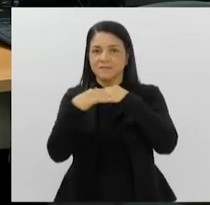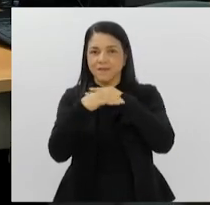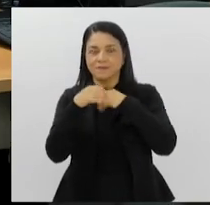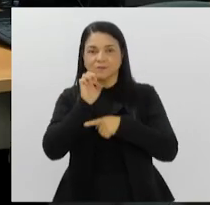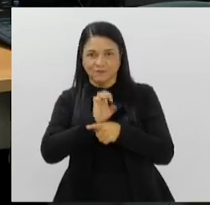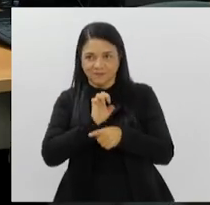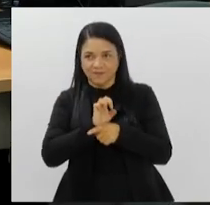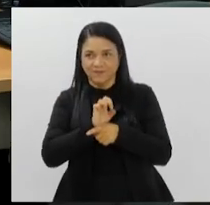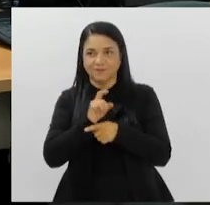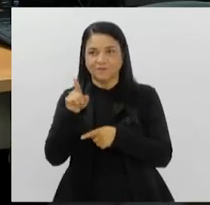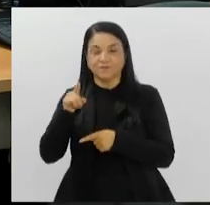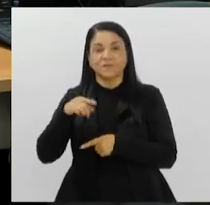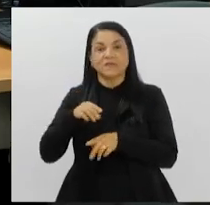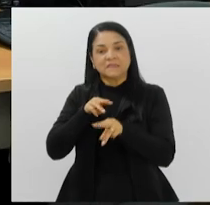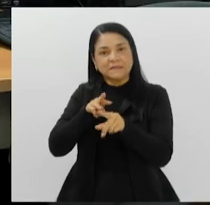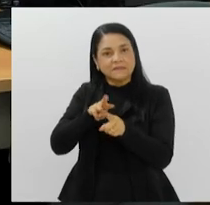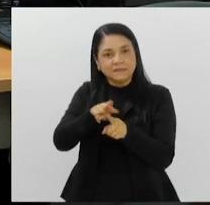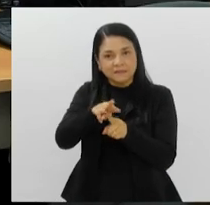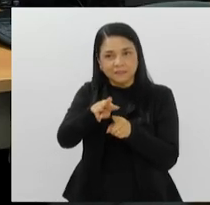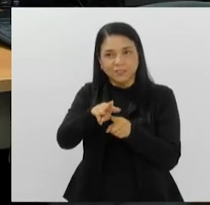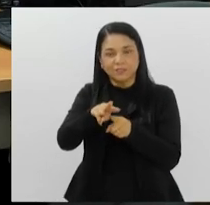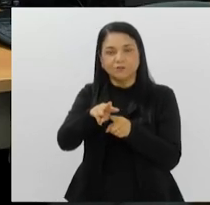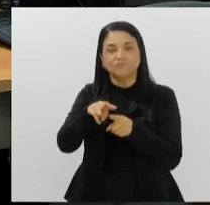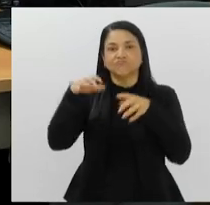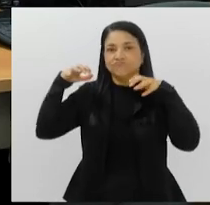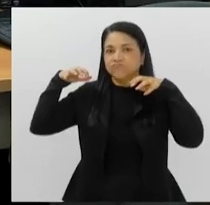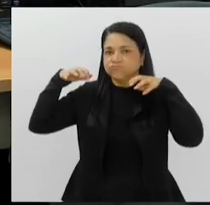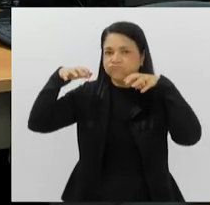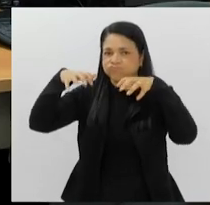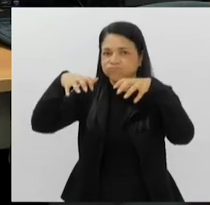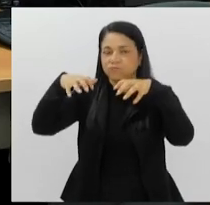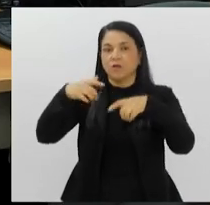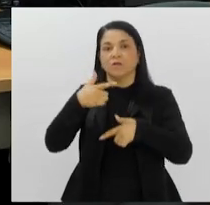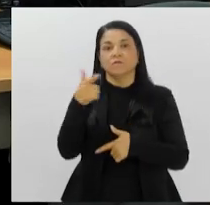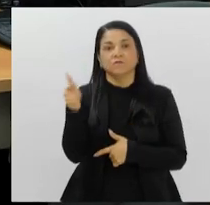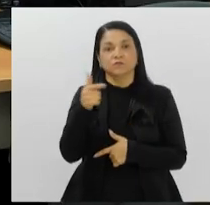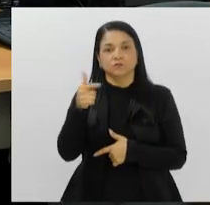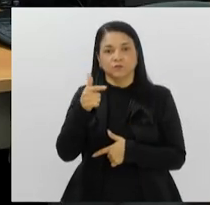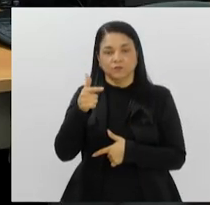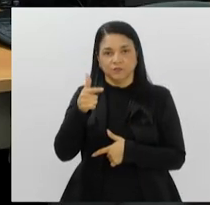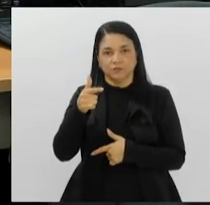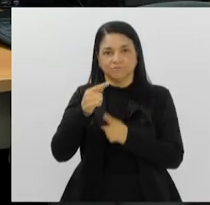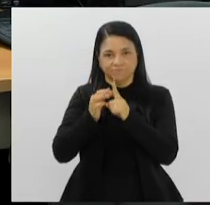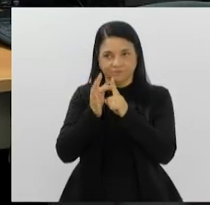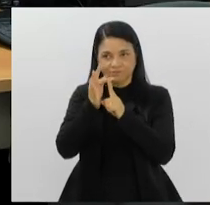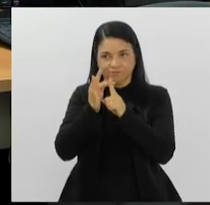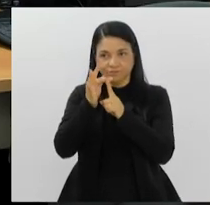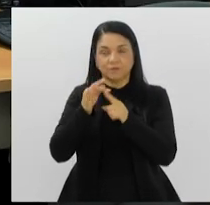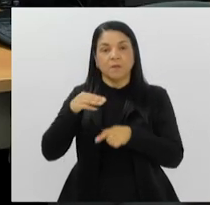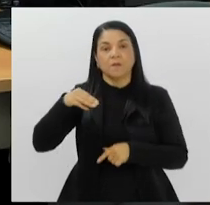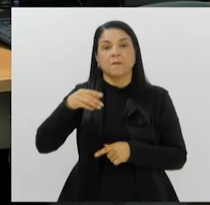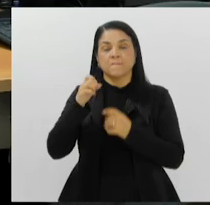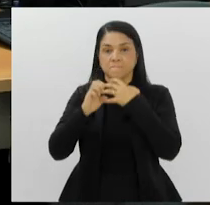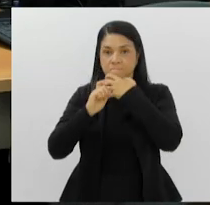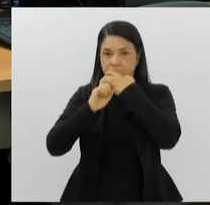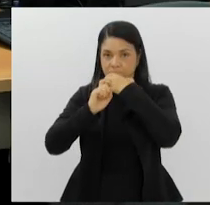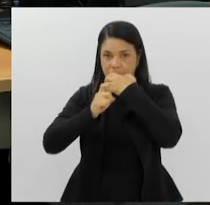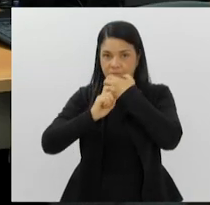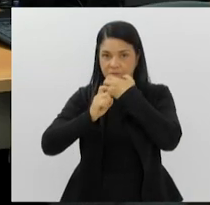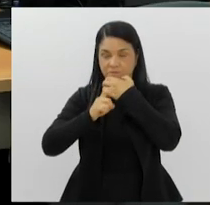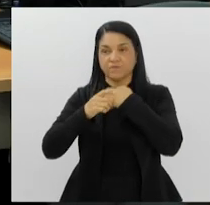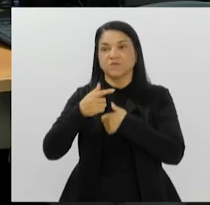do estado. Você vê aqui na tela Três Rios, está chovendo nesse momento, 22 graus. Miguel Pereira também chovendo, com 19